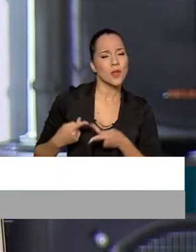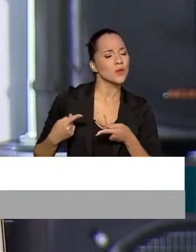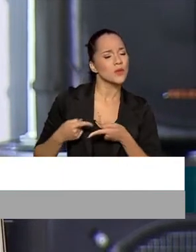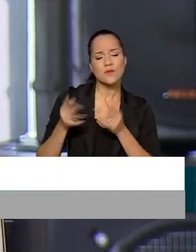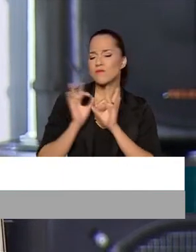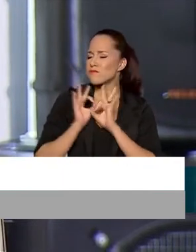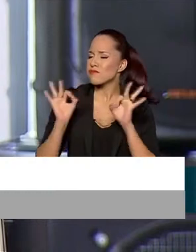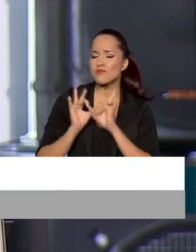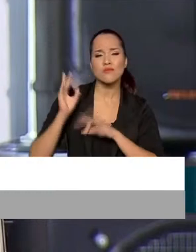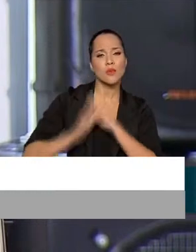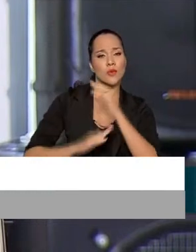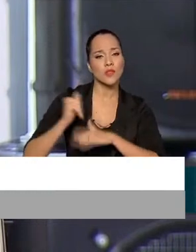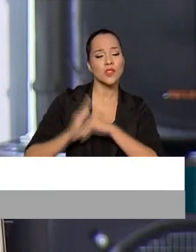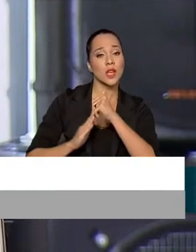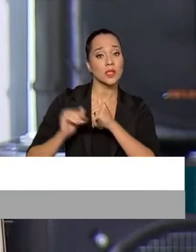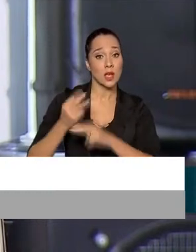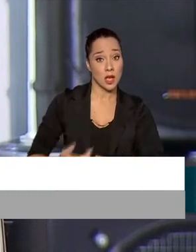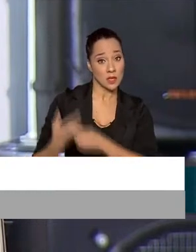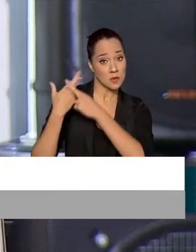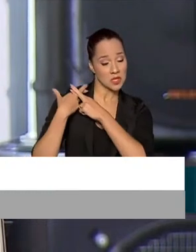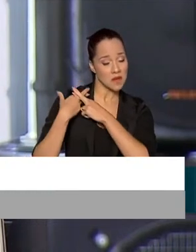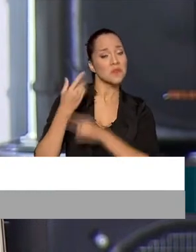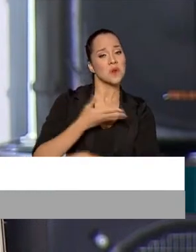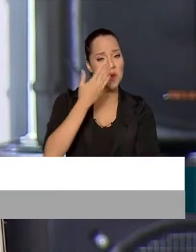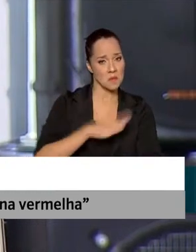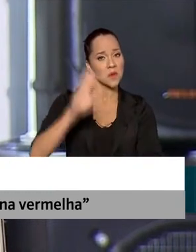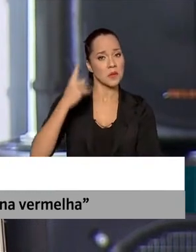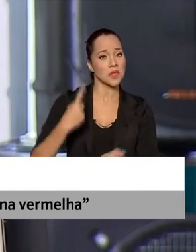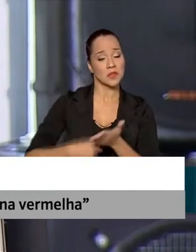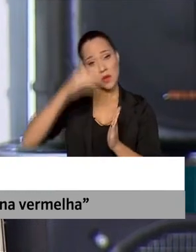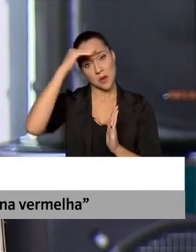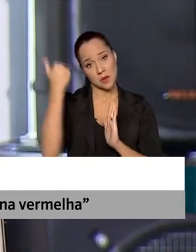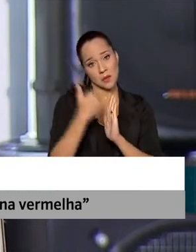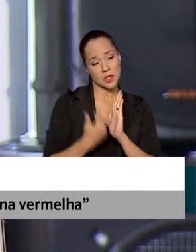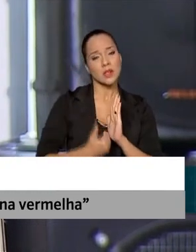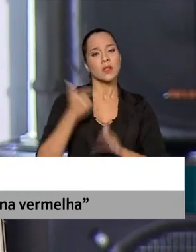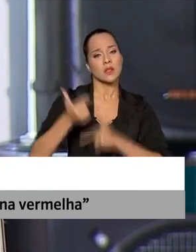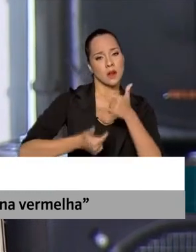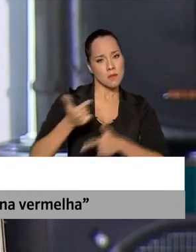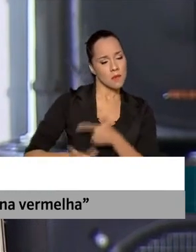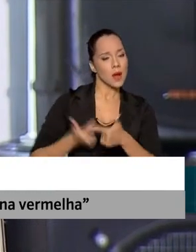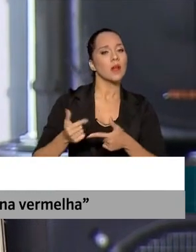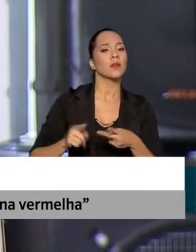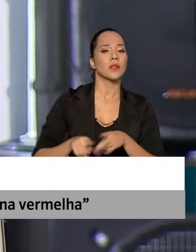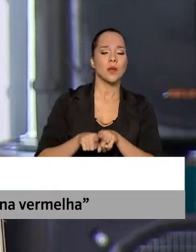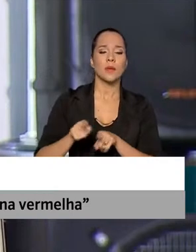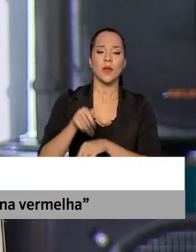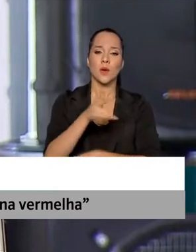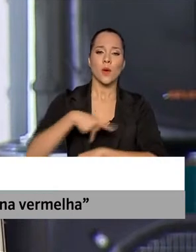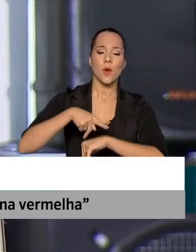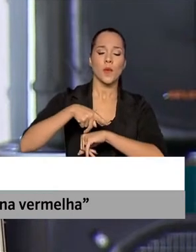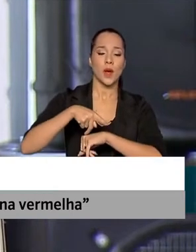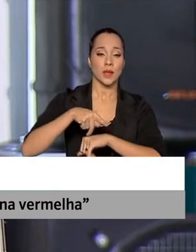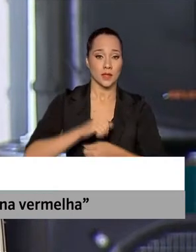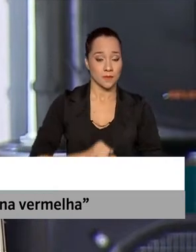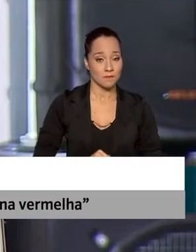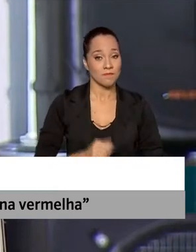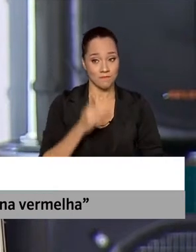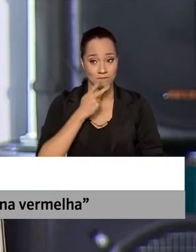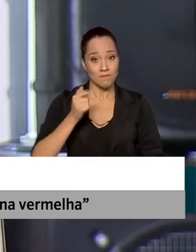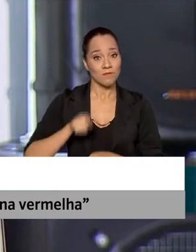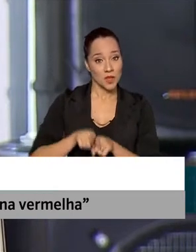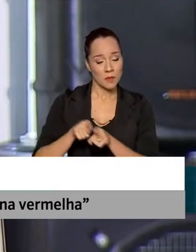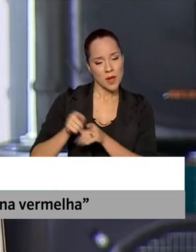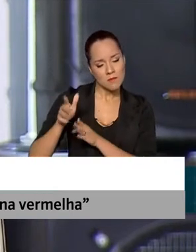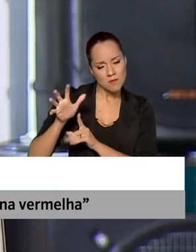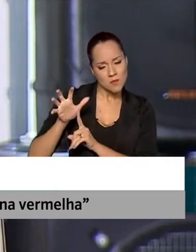extremamente profissionais, responsáveis e comprometidos com o cumprimento do dever e com a pátria. Destaco a